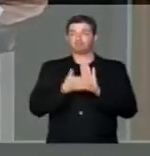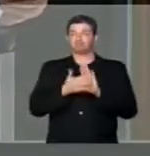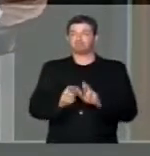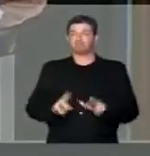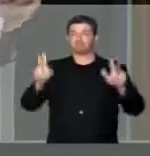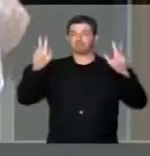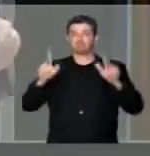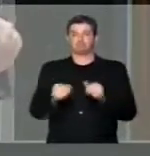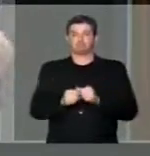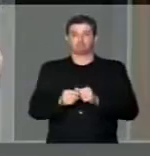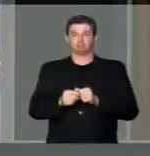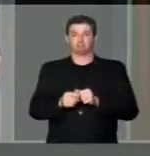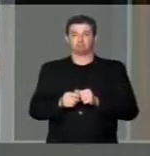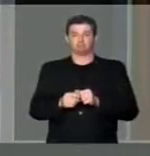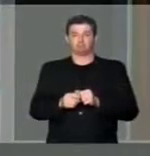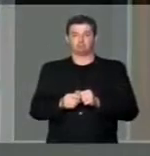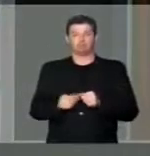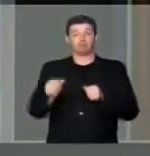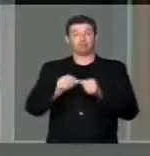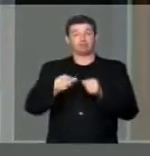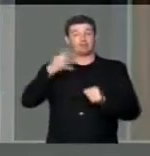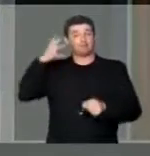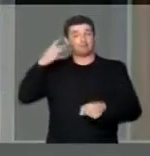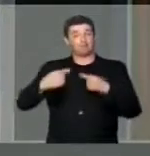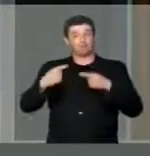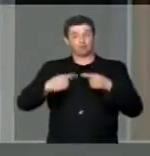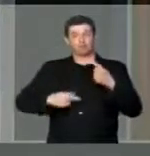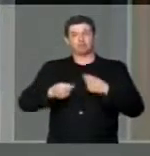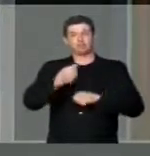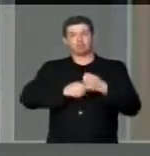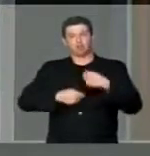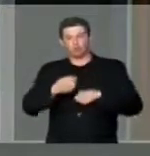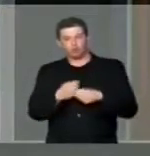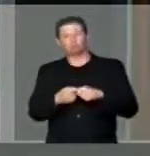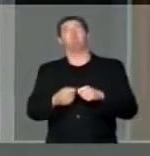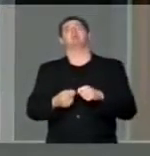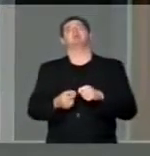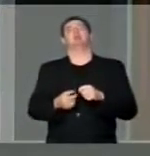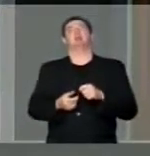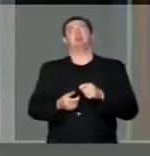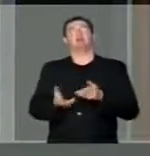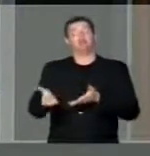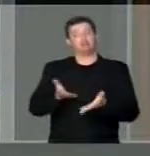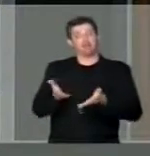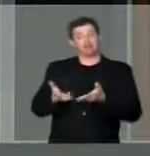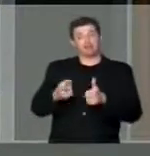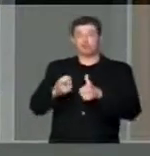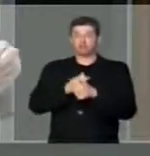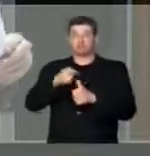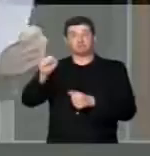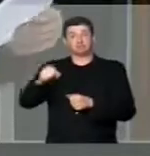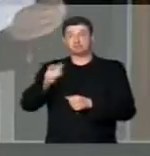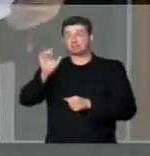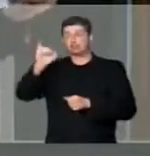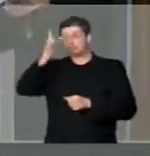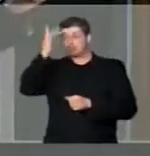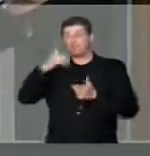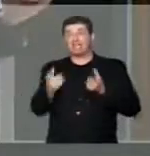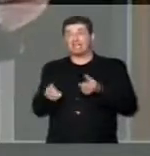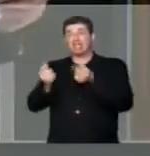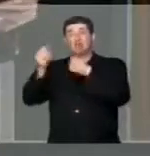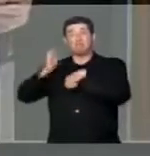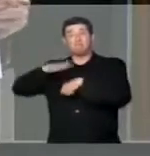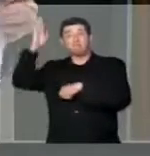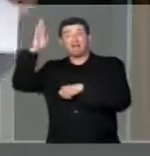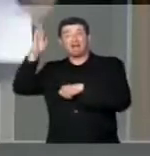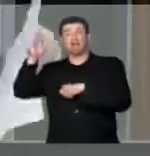proposta para o país, girar política econômica, tratar sim da dívida pública, tratar de taxar grandes fortunas, mas